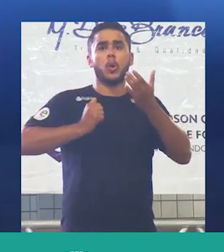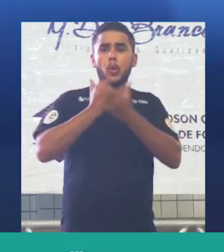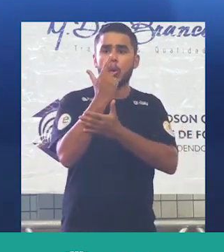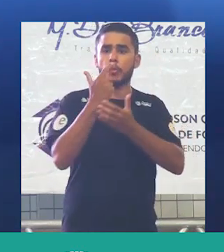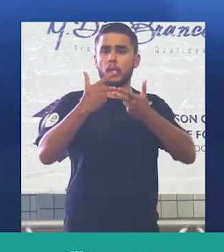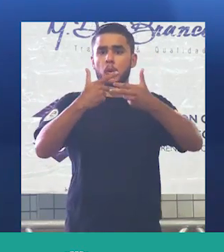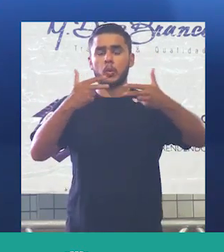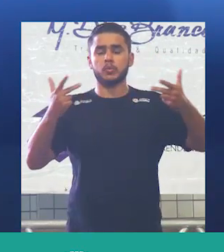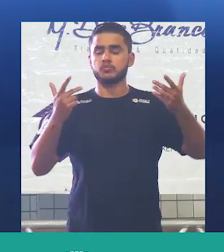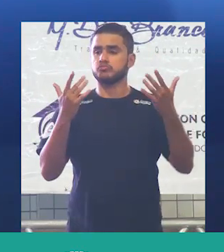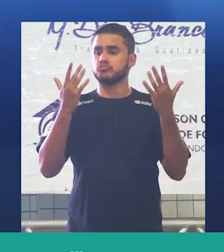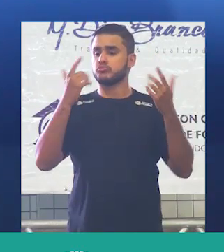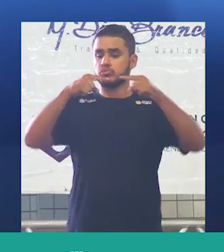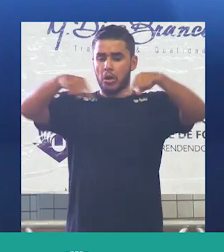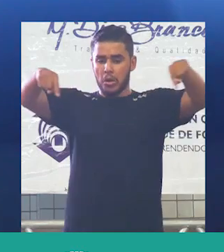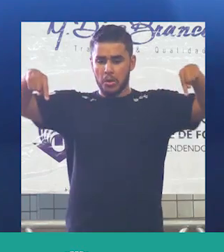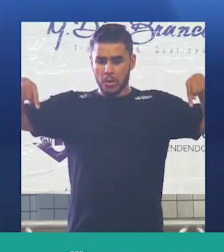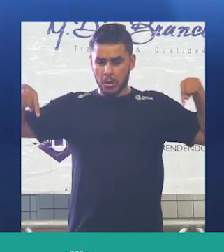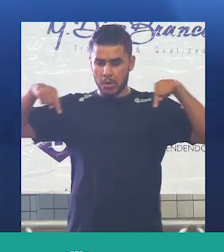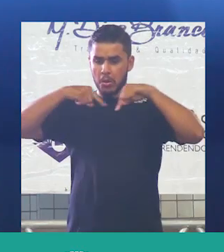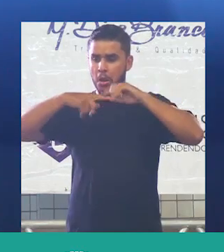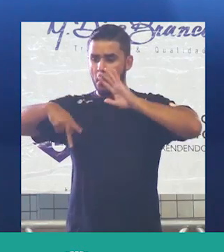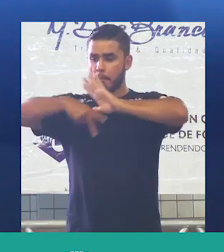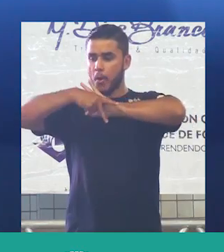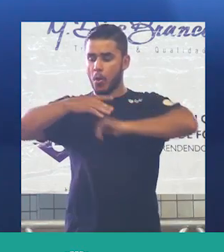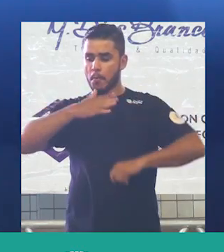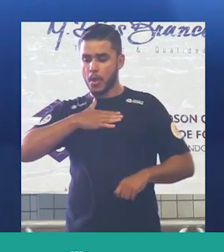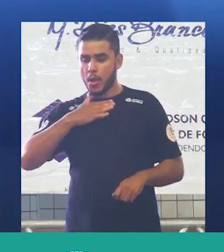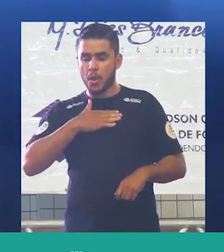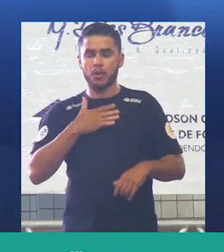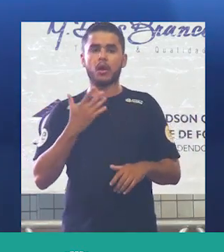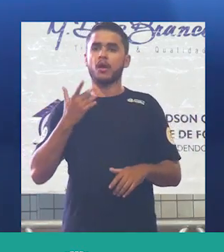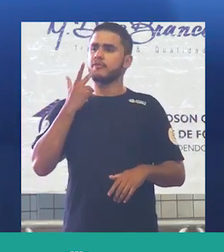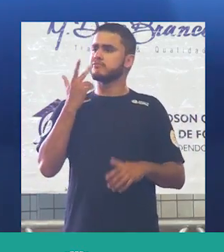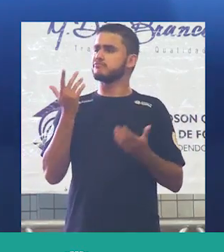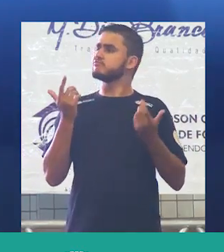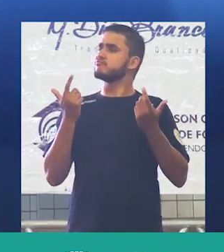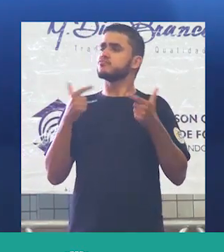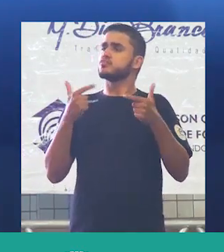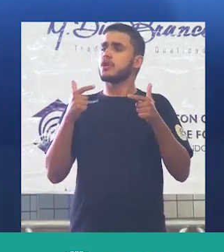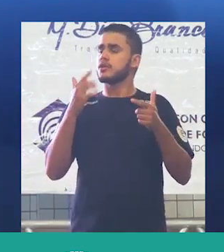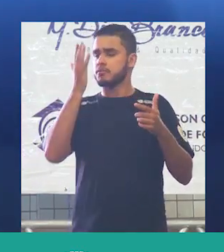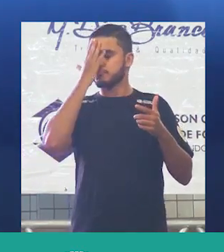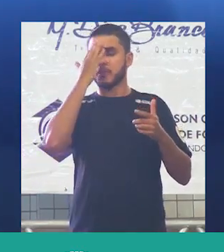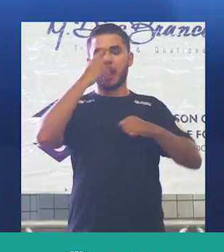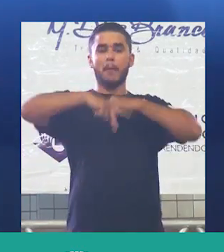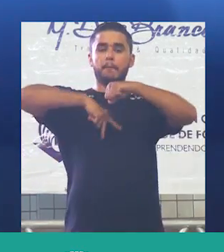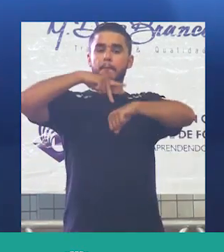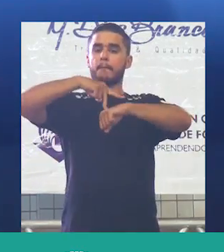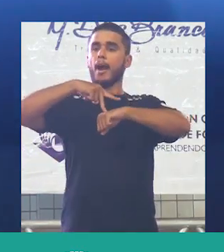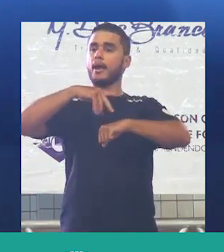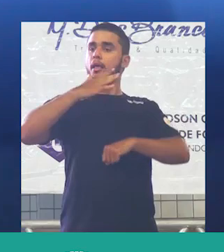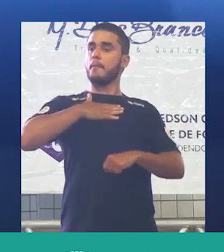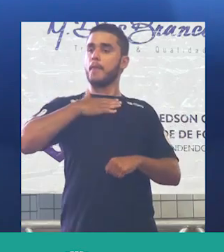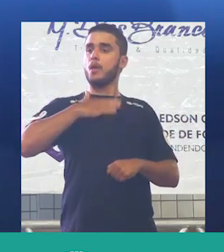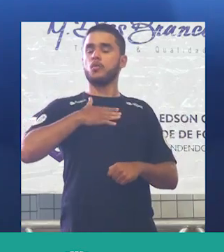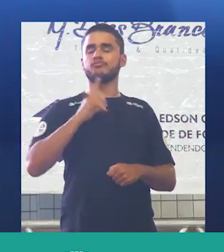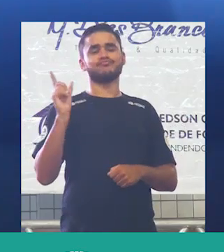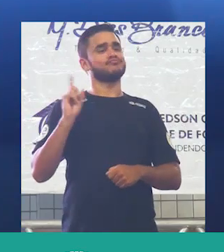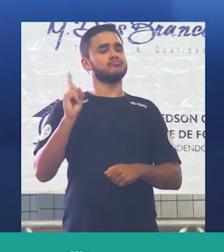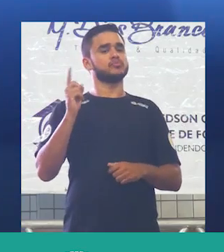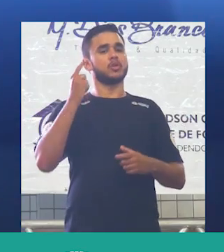era propriedade. Então não havia o sentimento, não havia o sentido, não havia a consciência